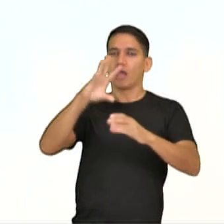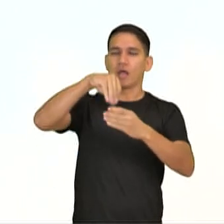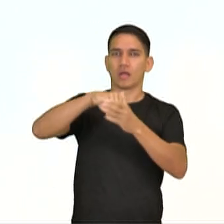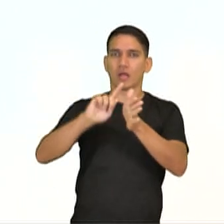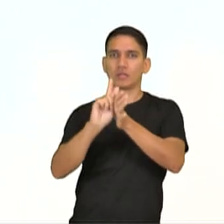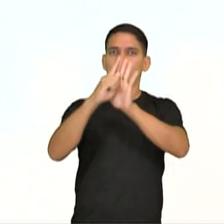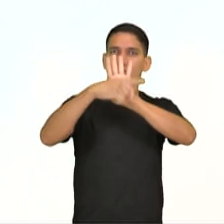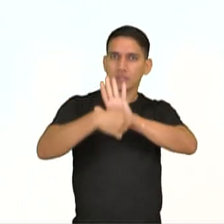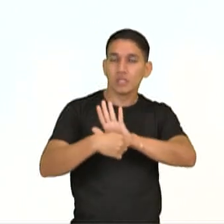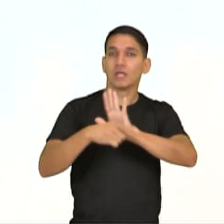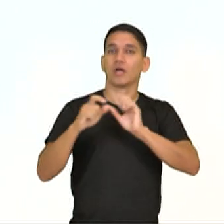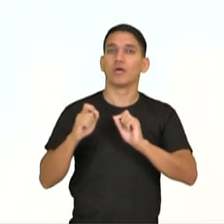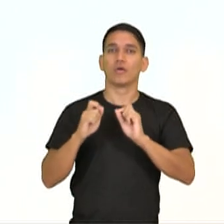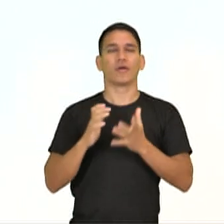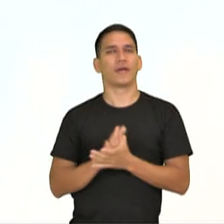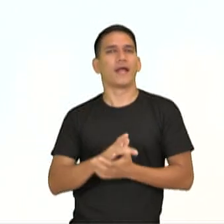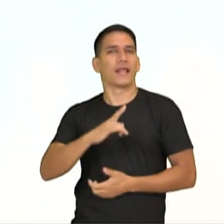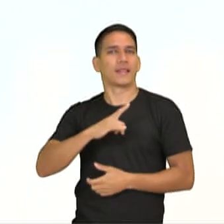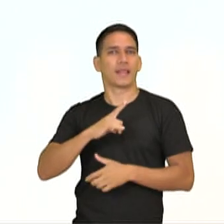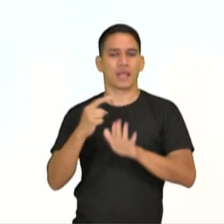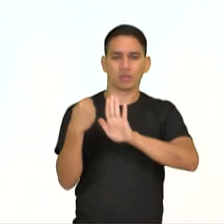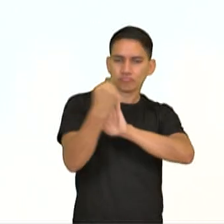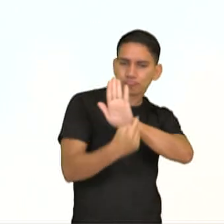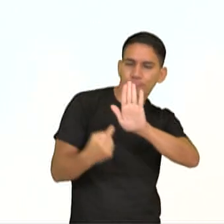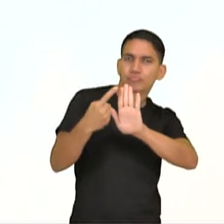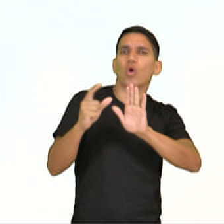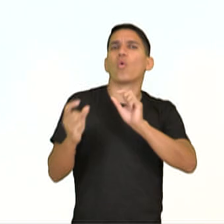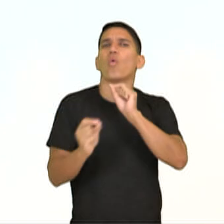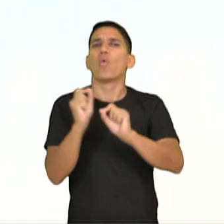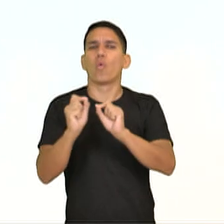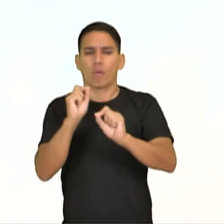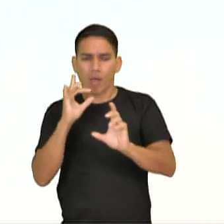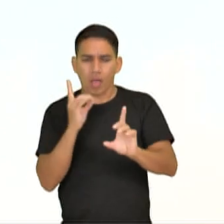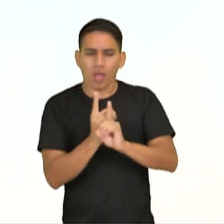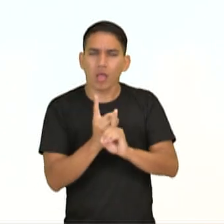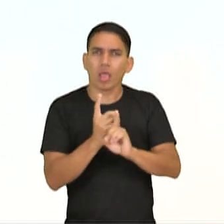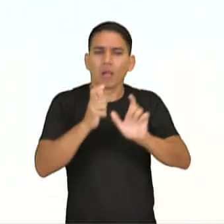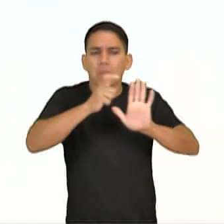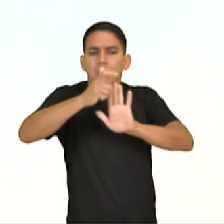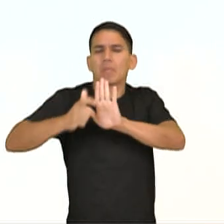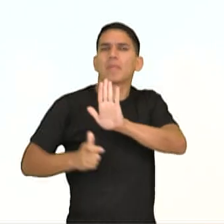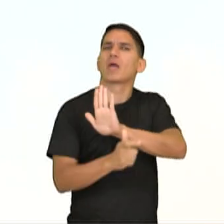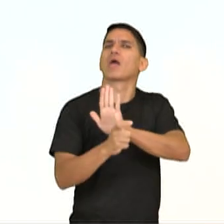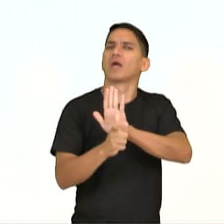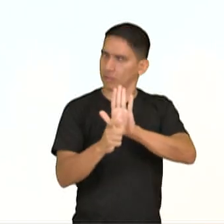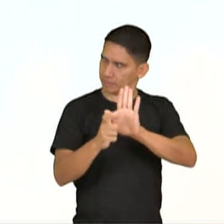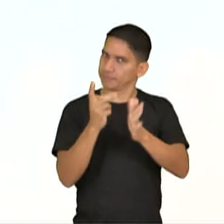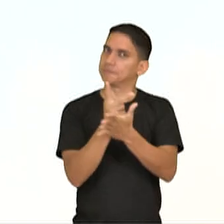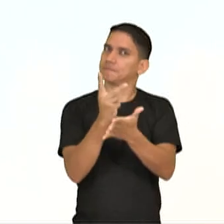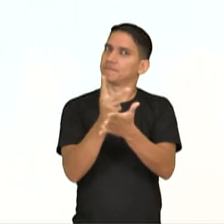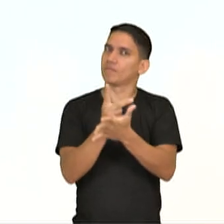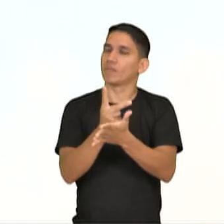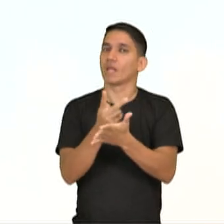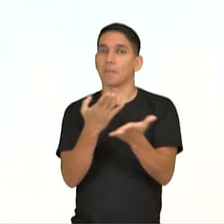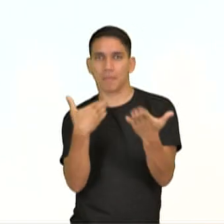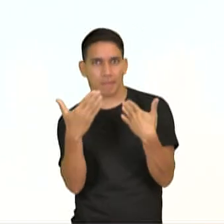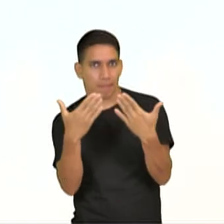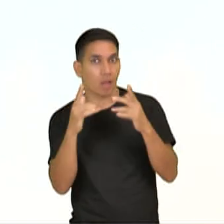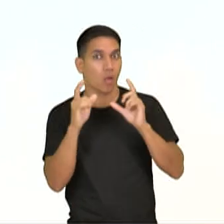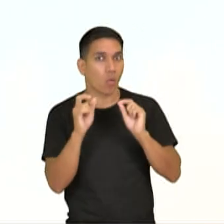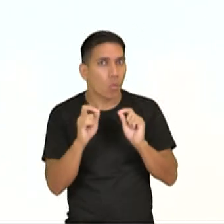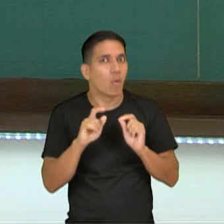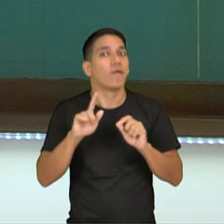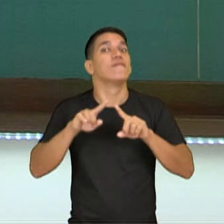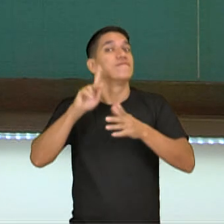no triângulo retângulo, na circunferência, onde que a gente encontra, aliás, também sempre discutindo, né, realmente